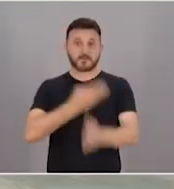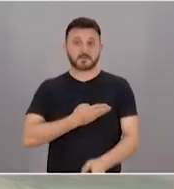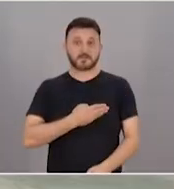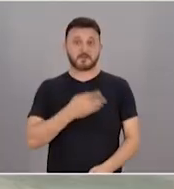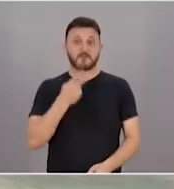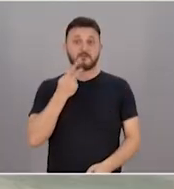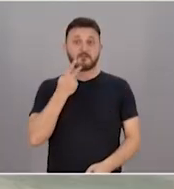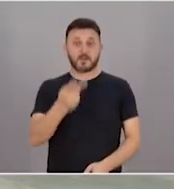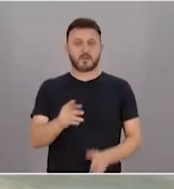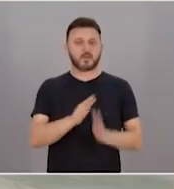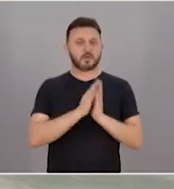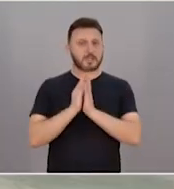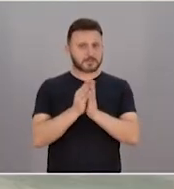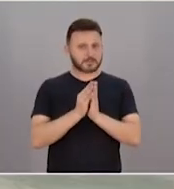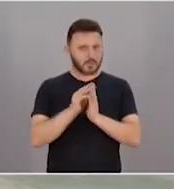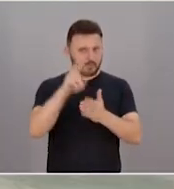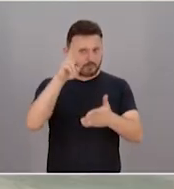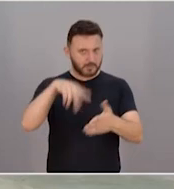de fazer.